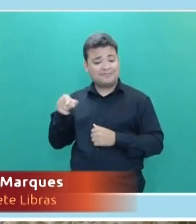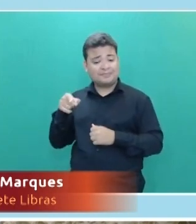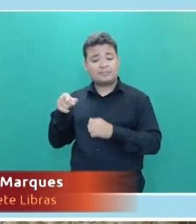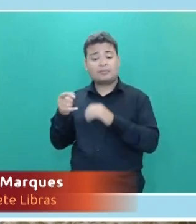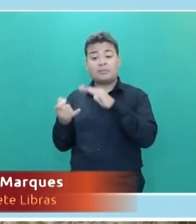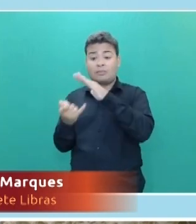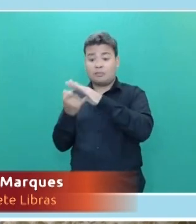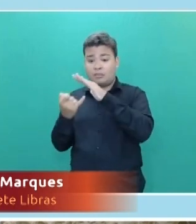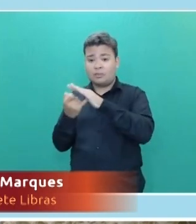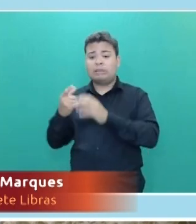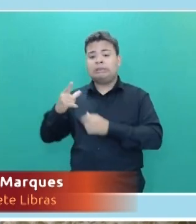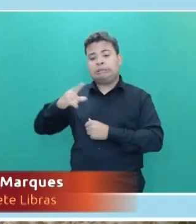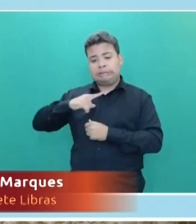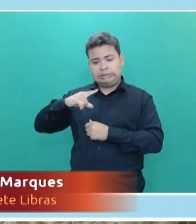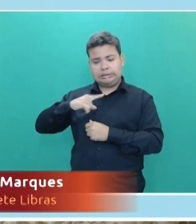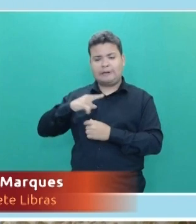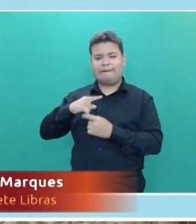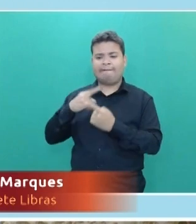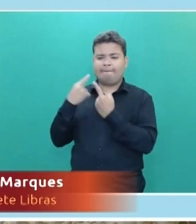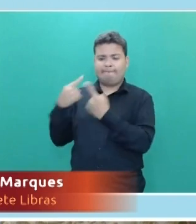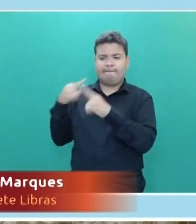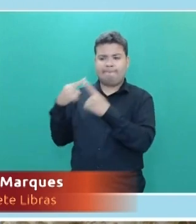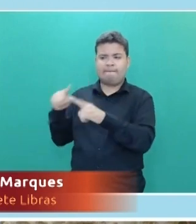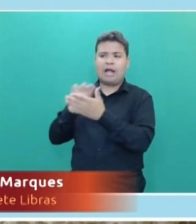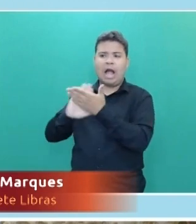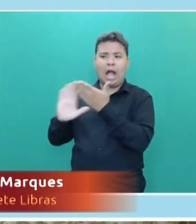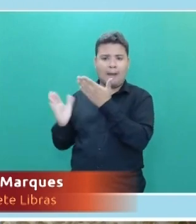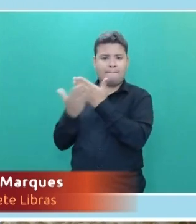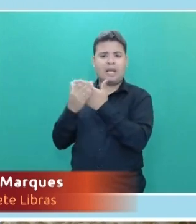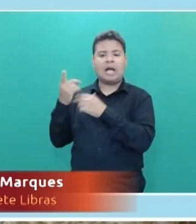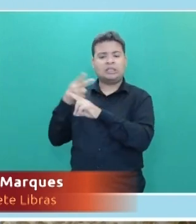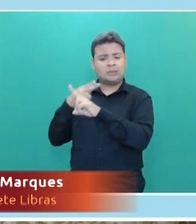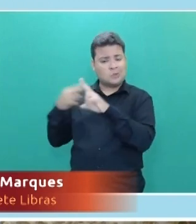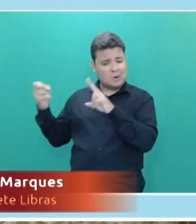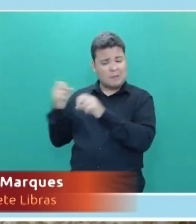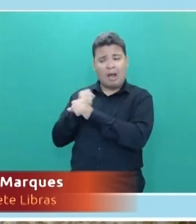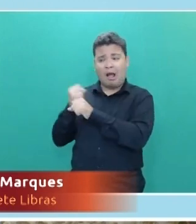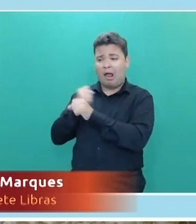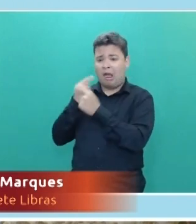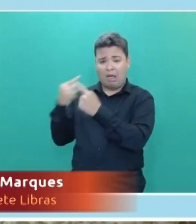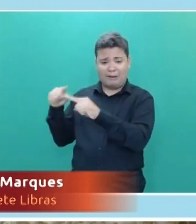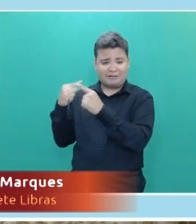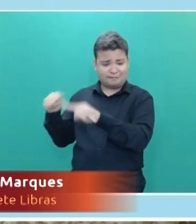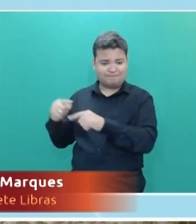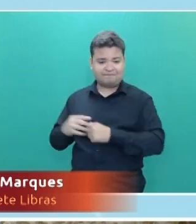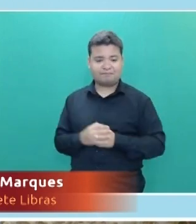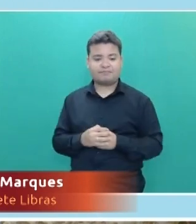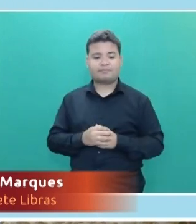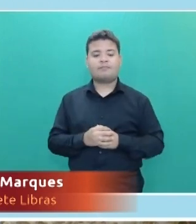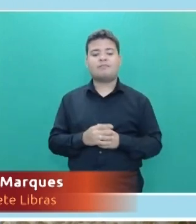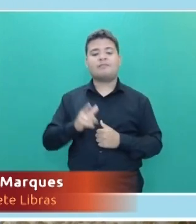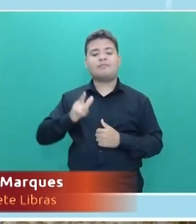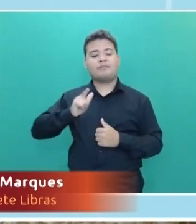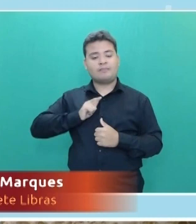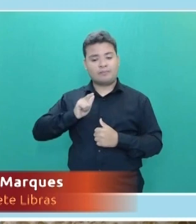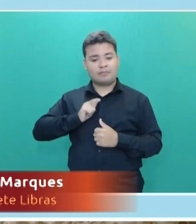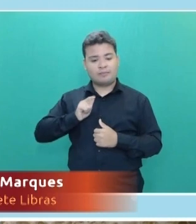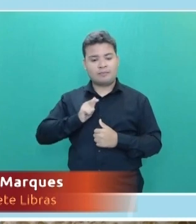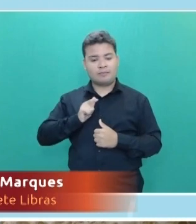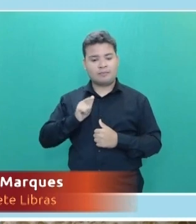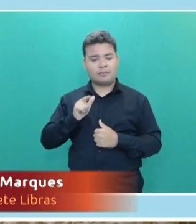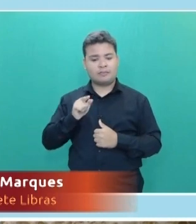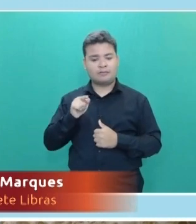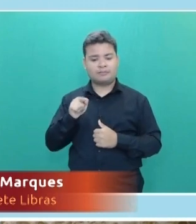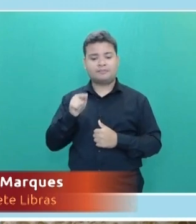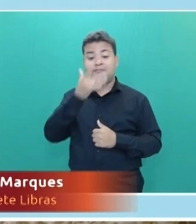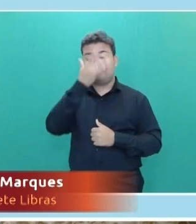sofrem ameaça de ataques há muito tempo. E uma das pessoas responsáveis, né, dos responsáveis por